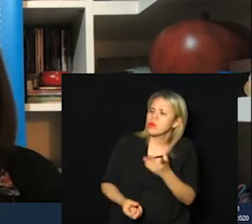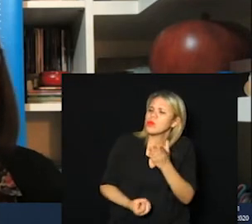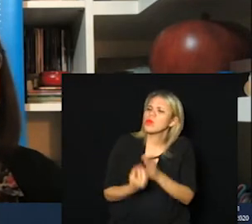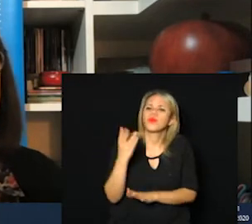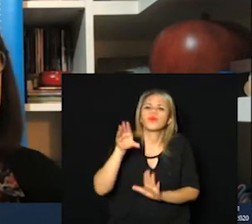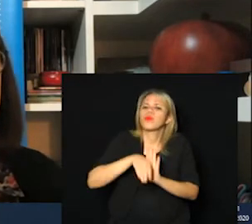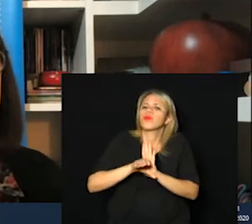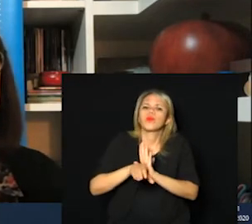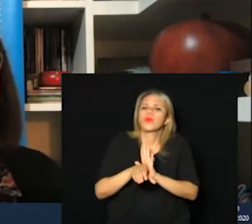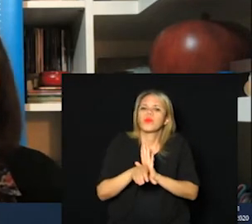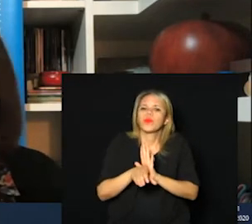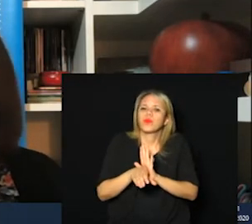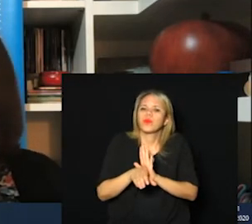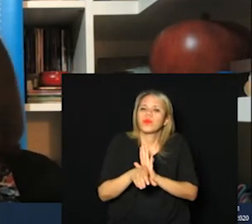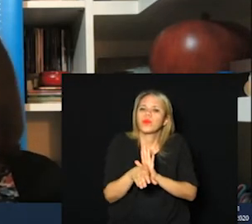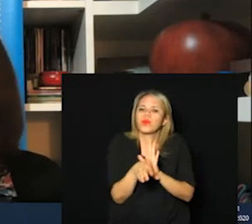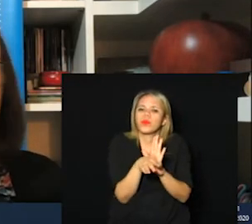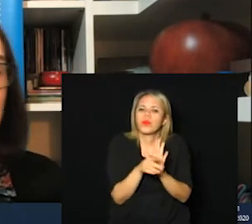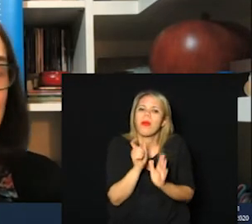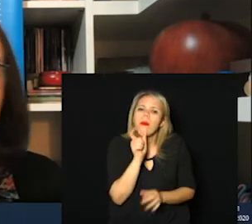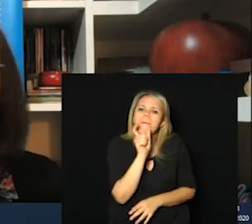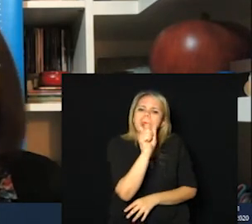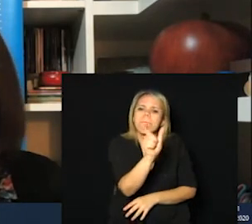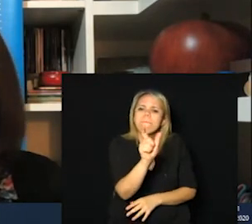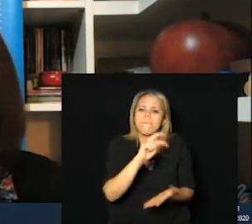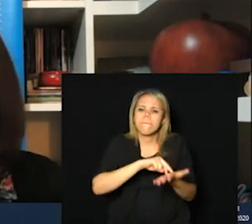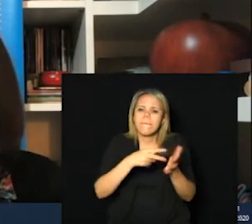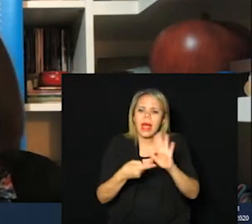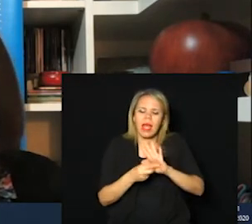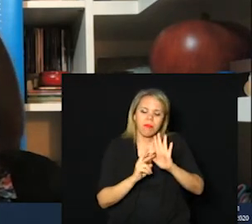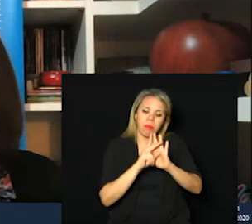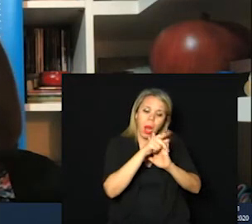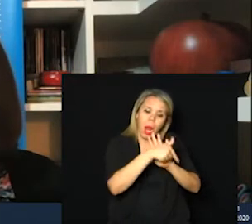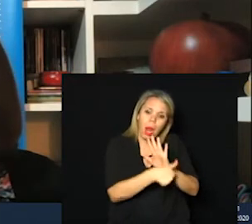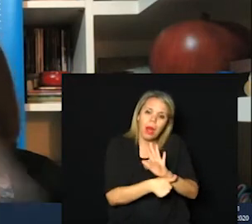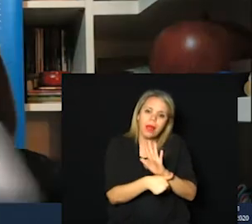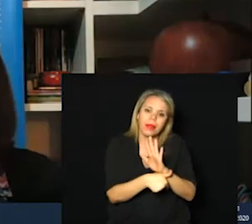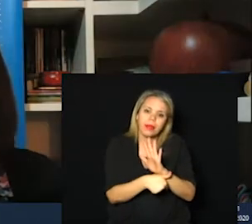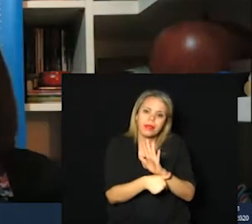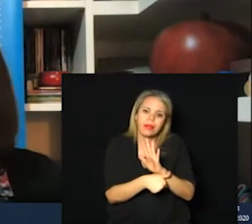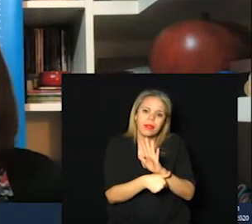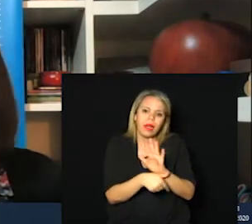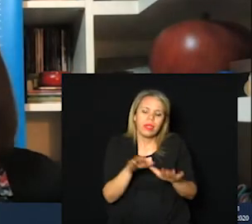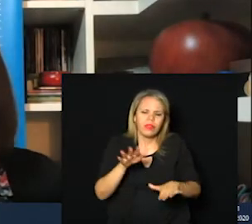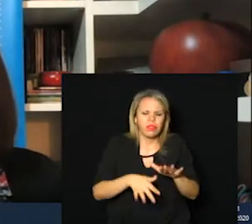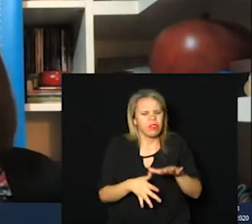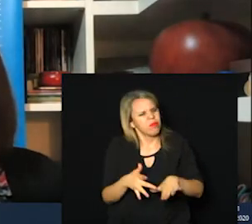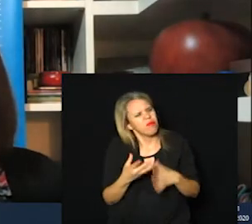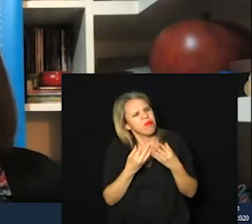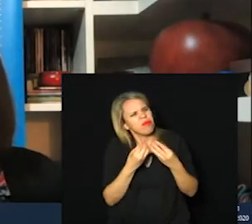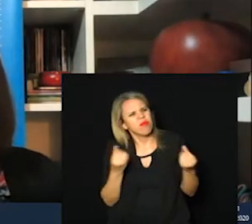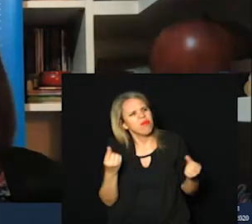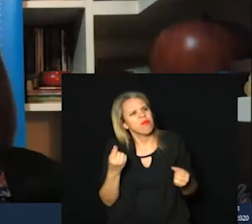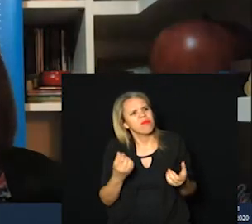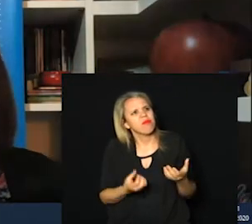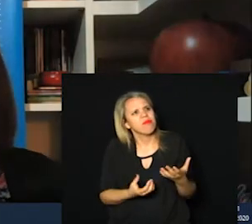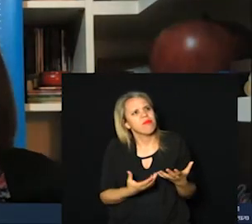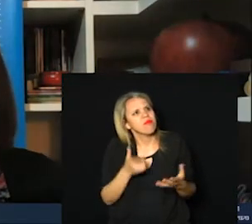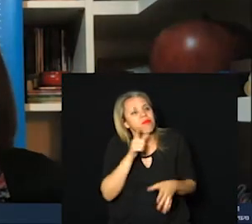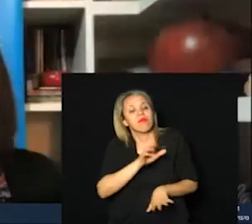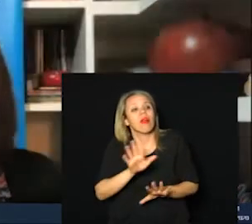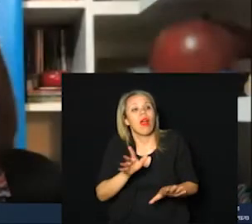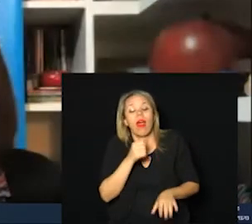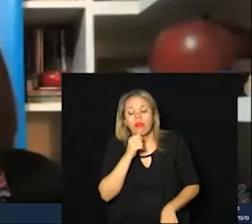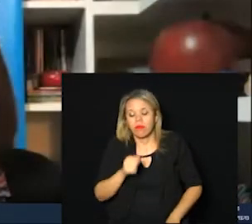conceito. Essa palavra que adquiriu tantos significados, por vezes é vista como algo muito abstrato. Ainda